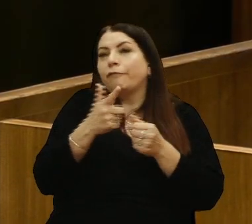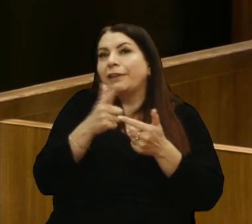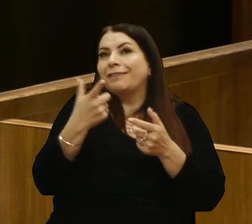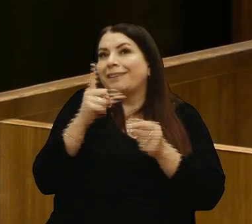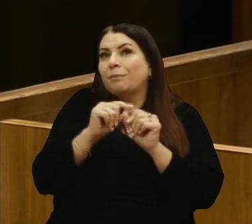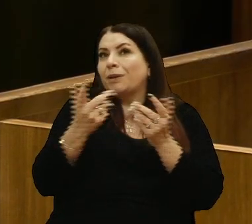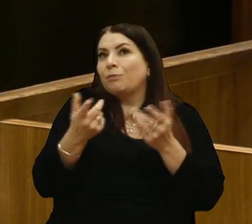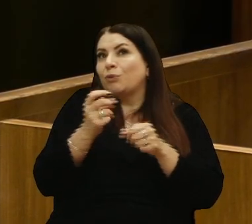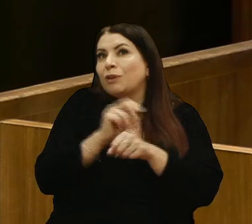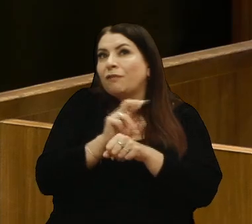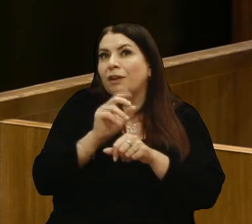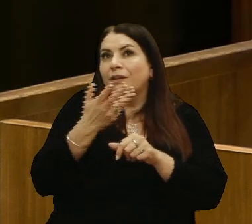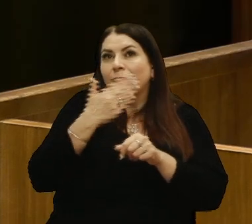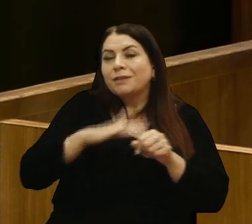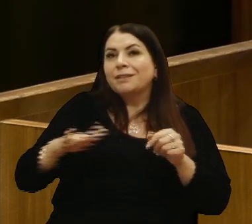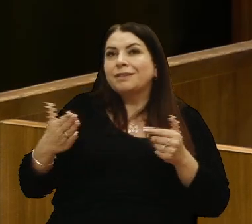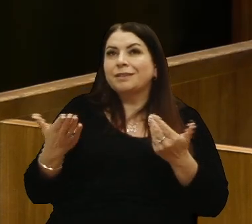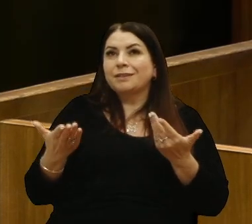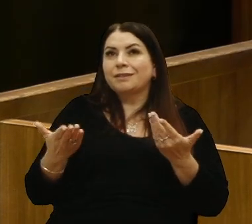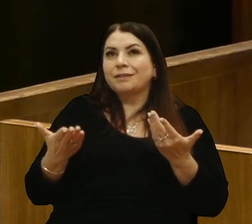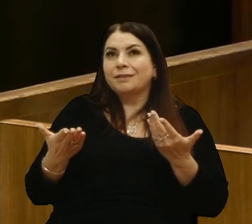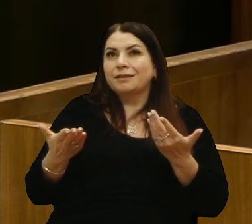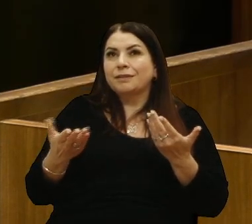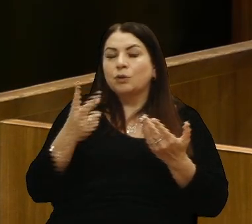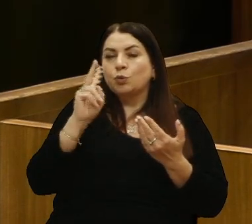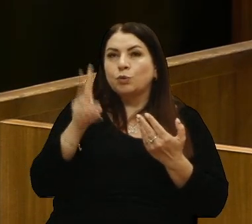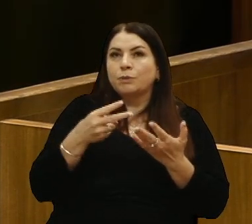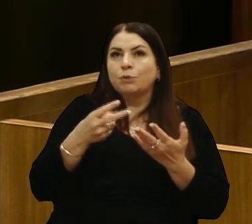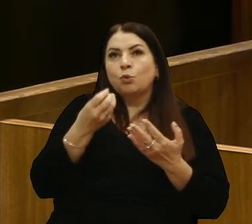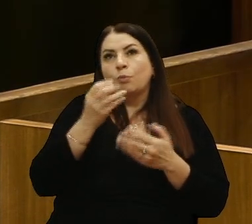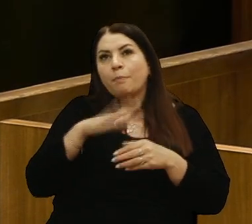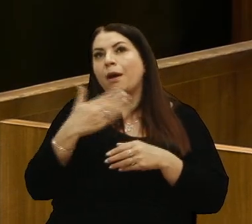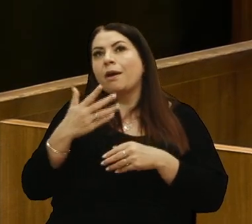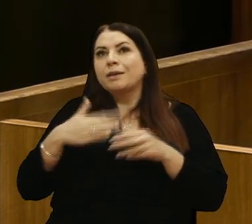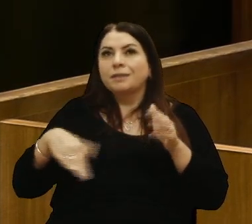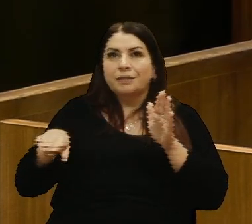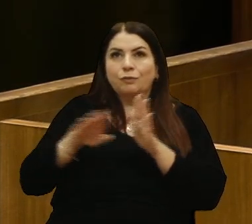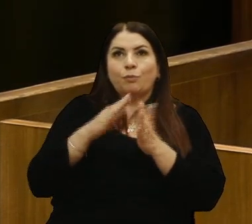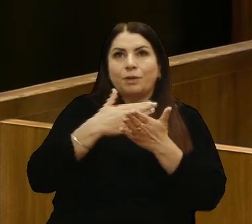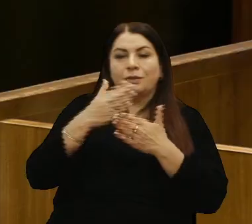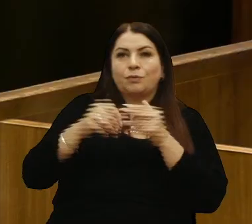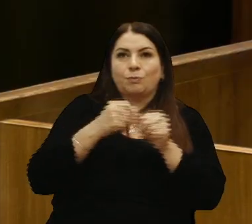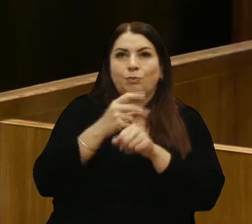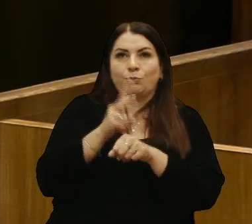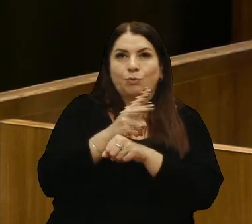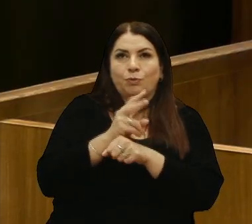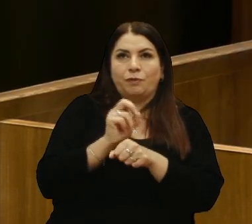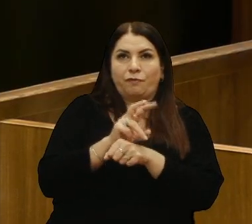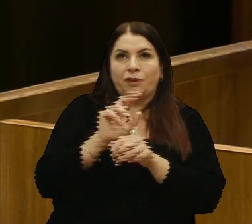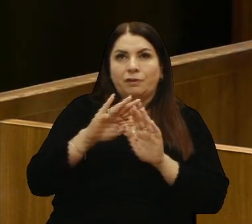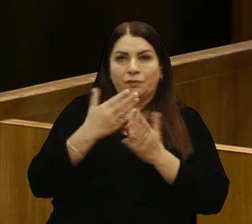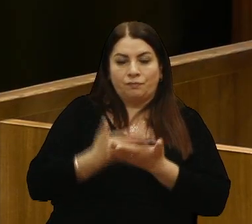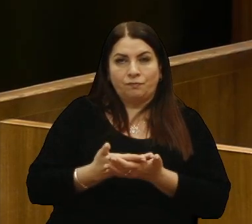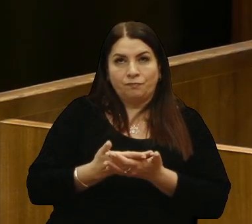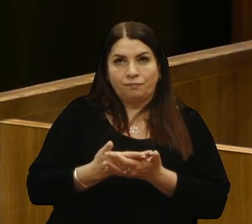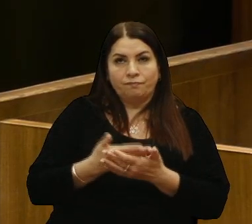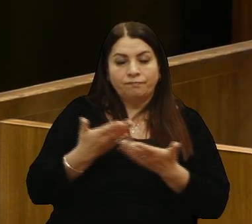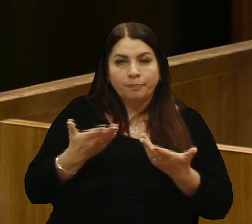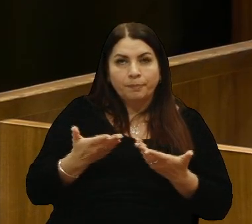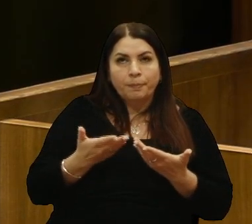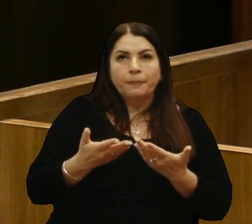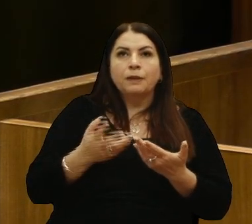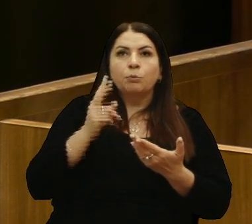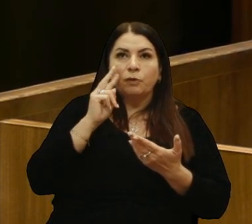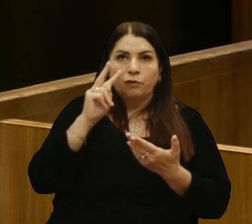Porque não tem vaga para essas crianças, essas 2.000 ou mais que vierem o ano que vem para buscar vaga de escola. E como